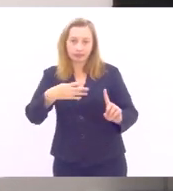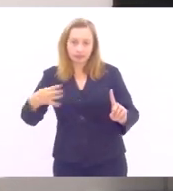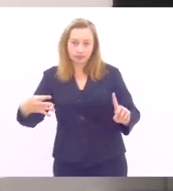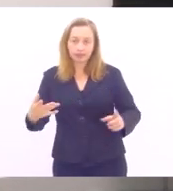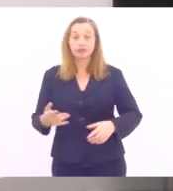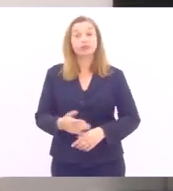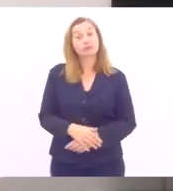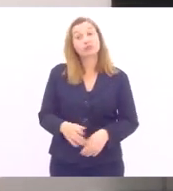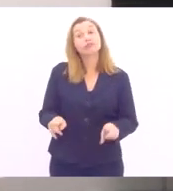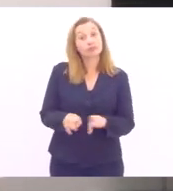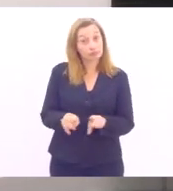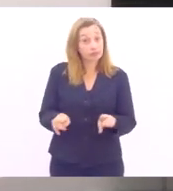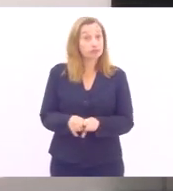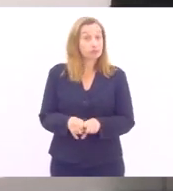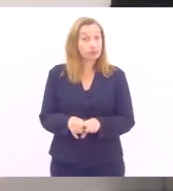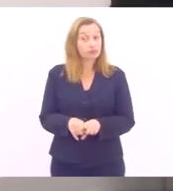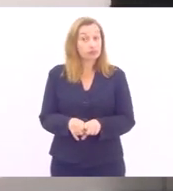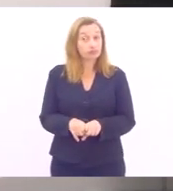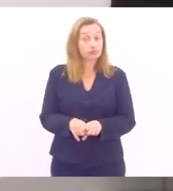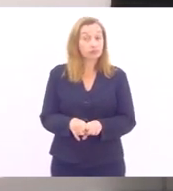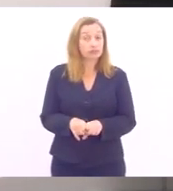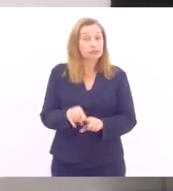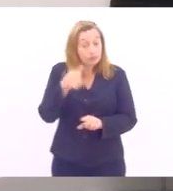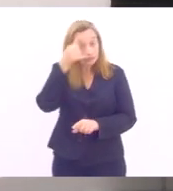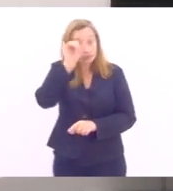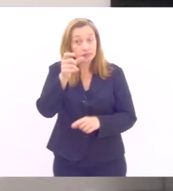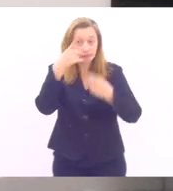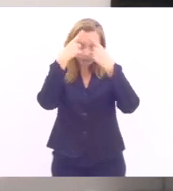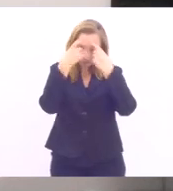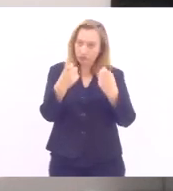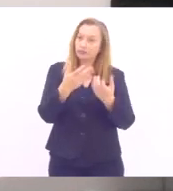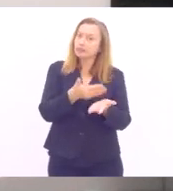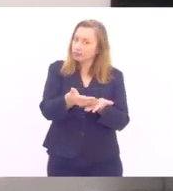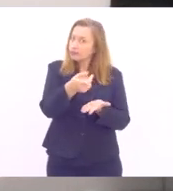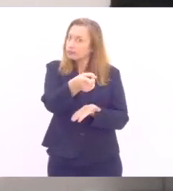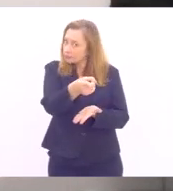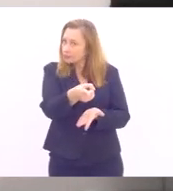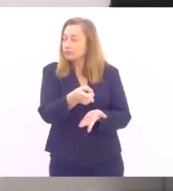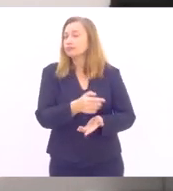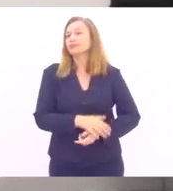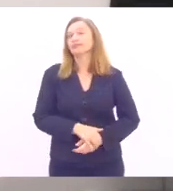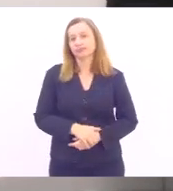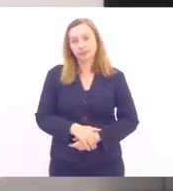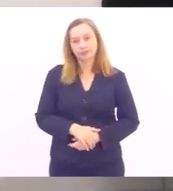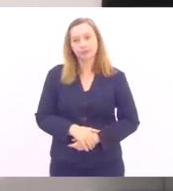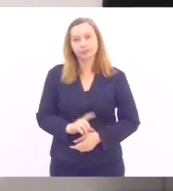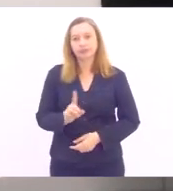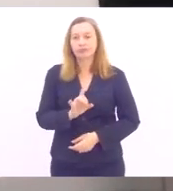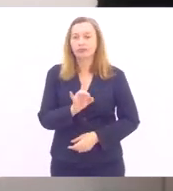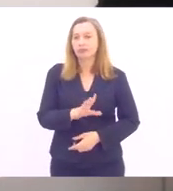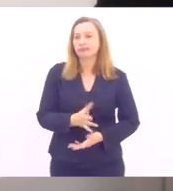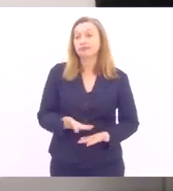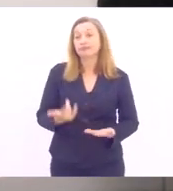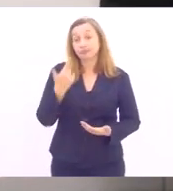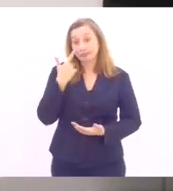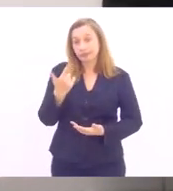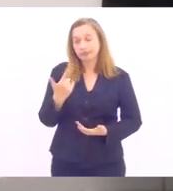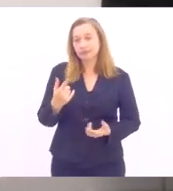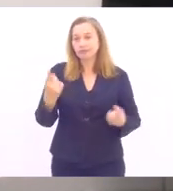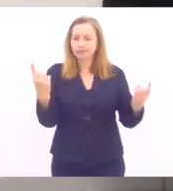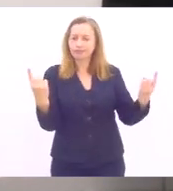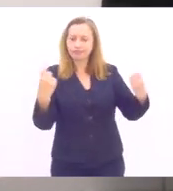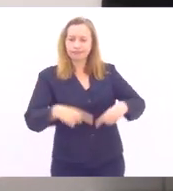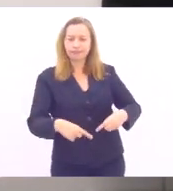LGBTfóbicos, que é também uma forma de prevenir a violência, que começa por aí. A violência começa não só... Porque, veja bem, o desafio